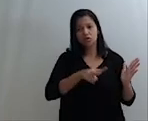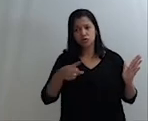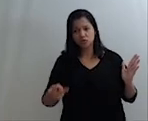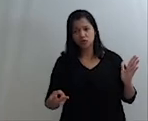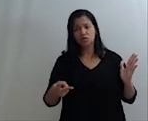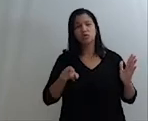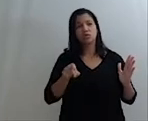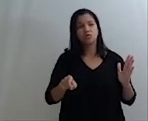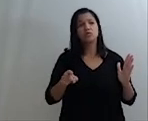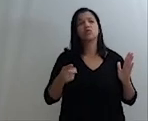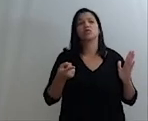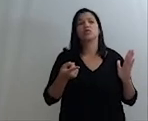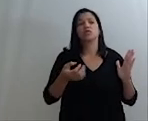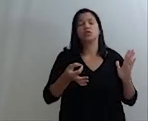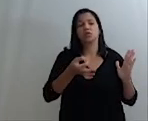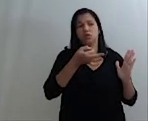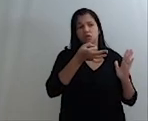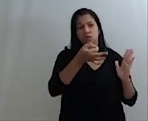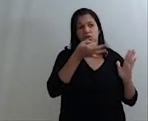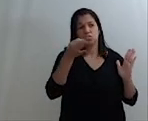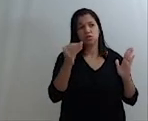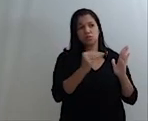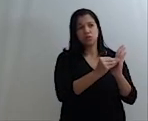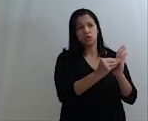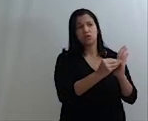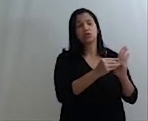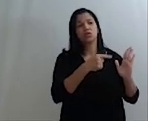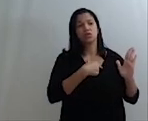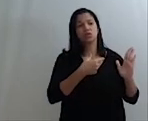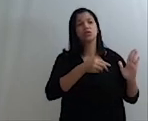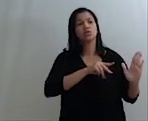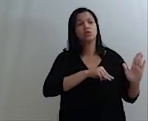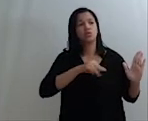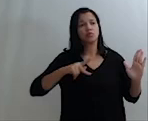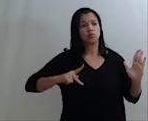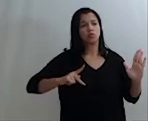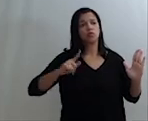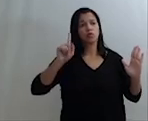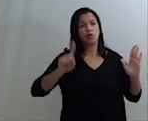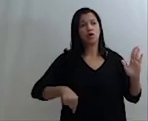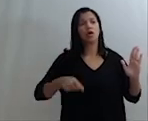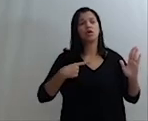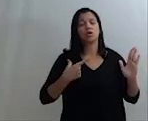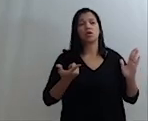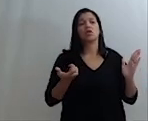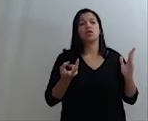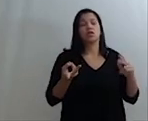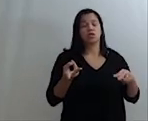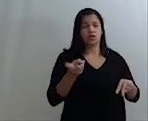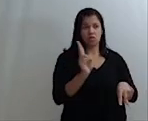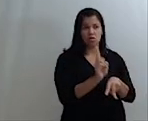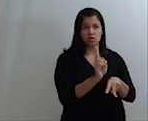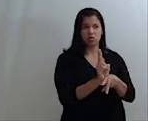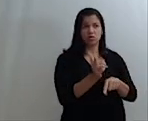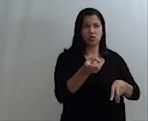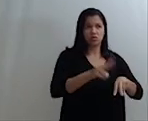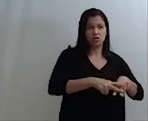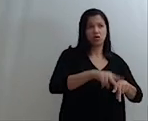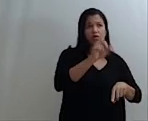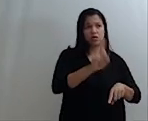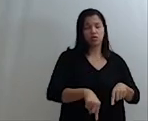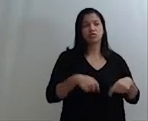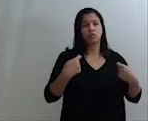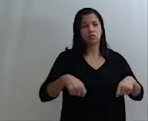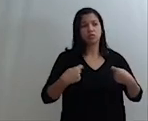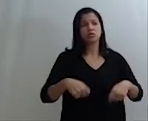parecer do Ministério Público Federal e digo ainda que ess disse ainda que os fundamentos da prisão cautelar podem ser reexaminados pelo magistrado que deve nos termos do